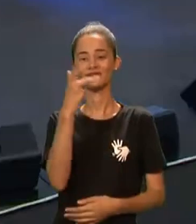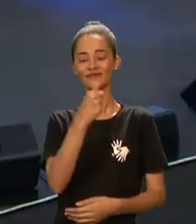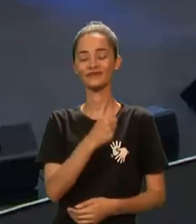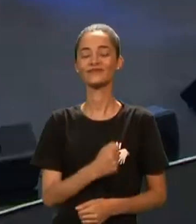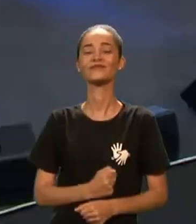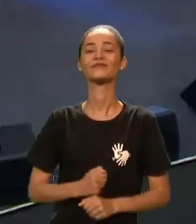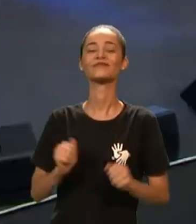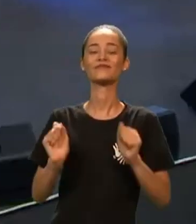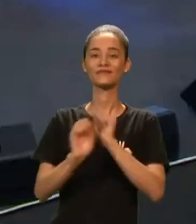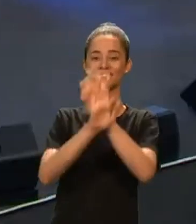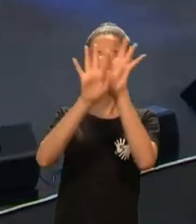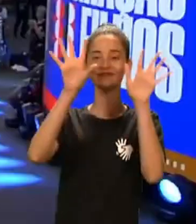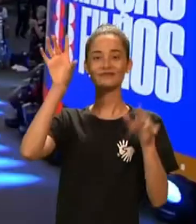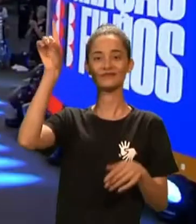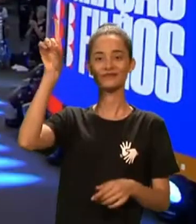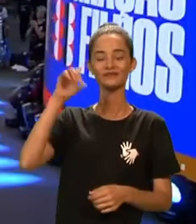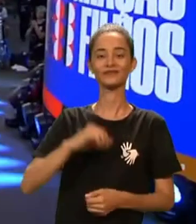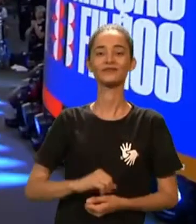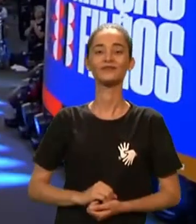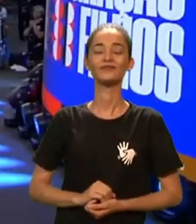Glória a Deus.